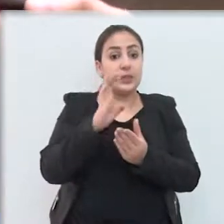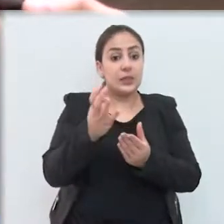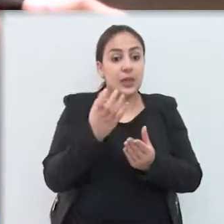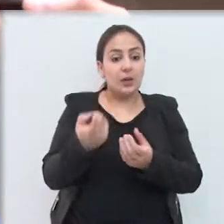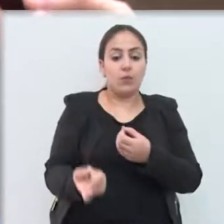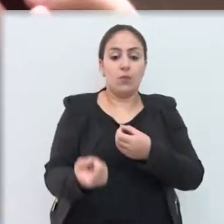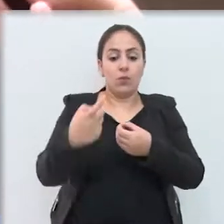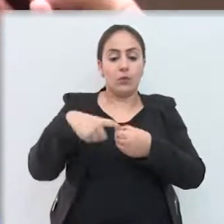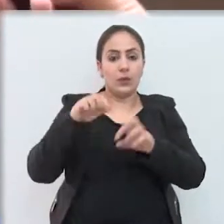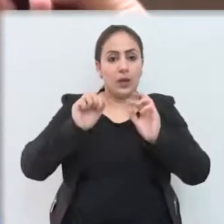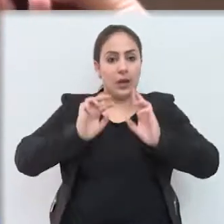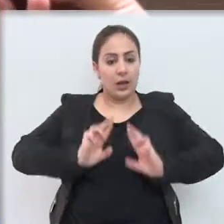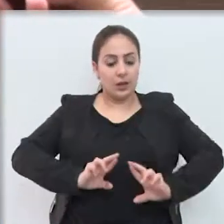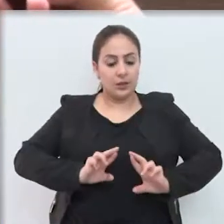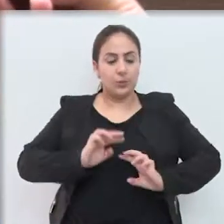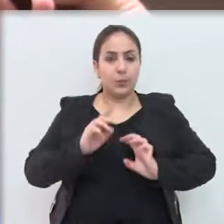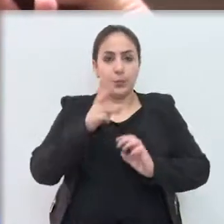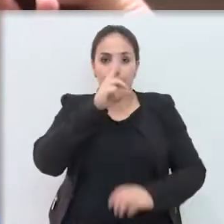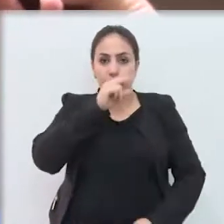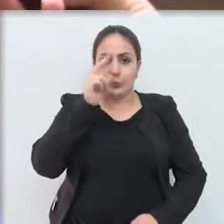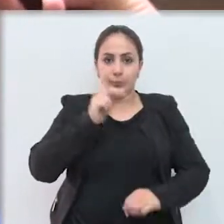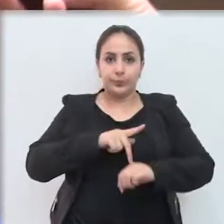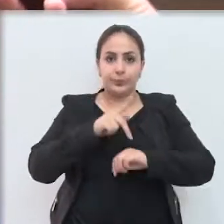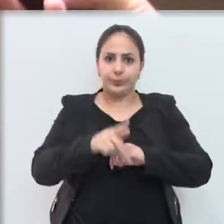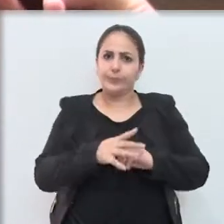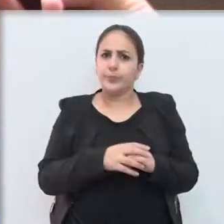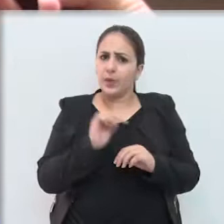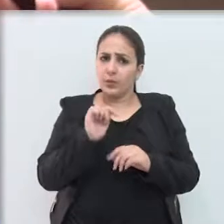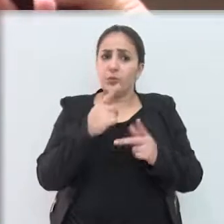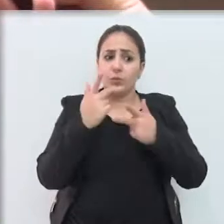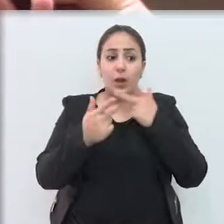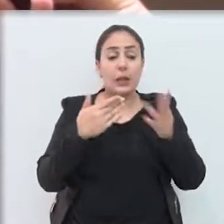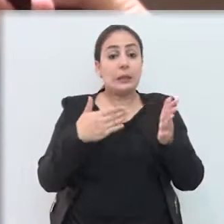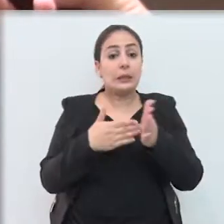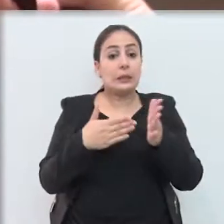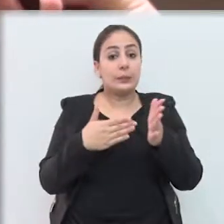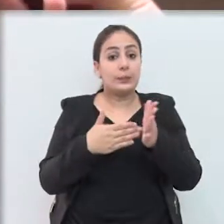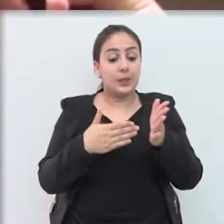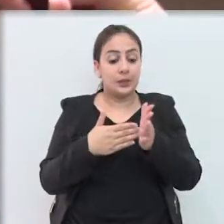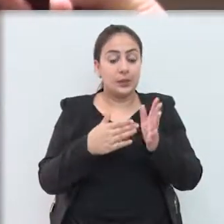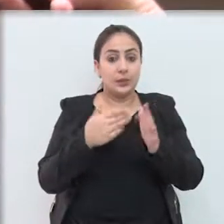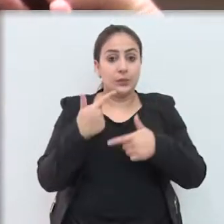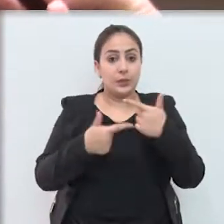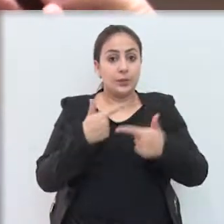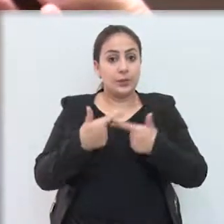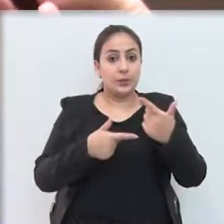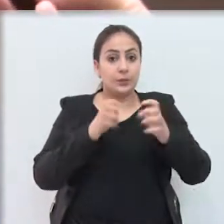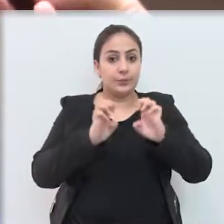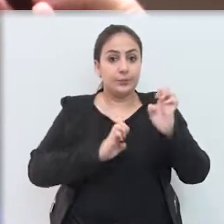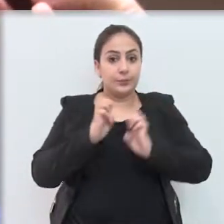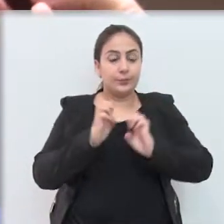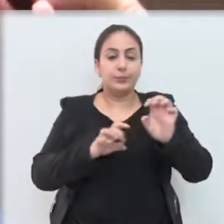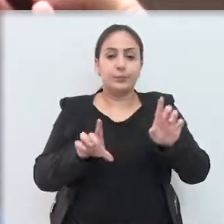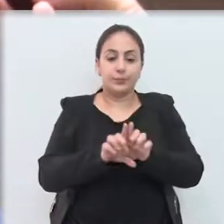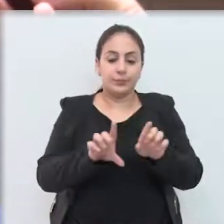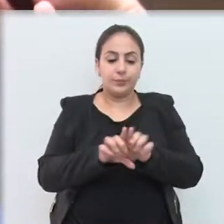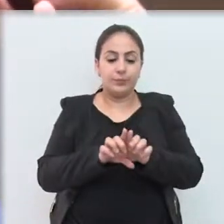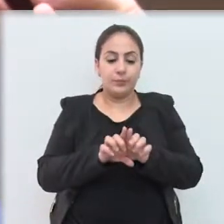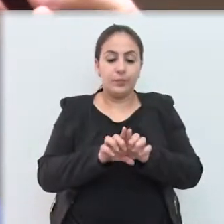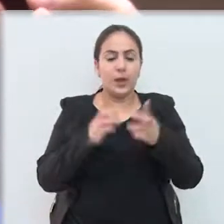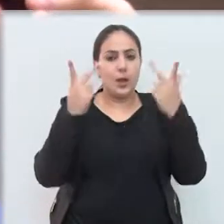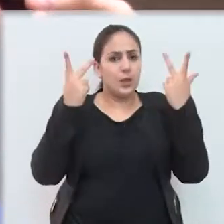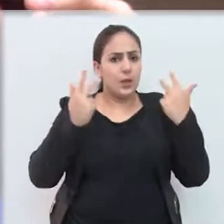reversão desta área para o município de Passo Fundo. Isso estabelece limites à atuação da empresa e,